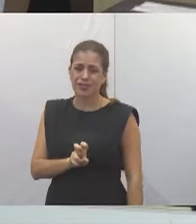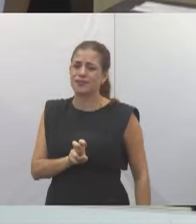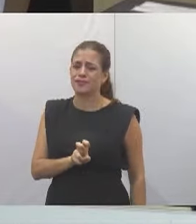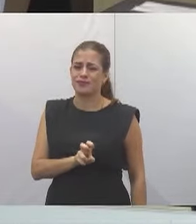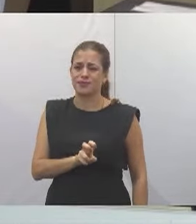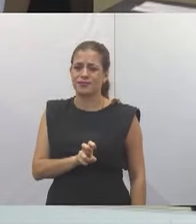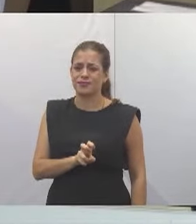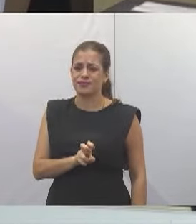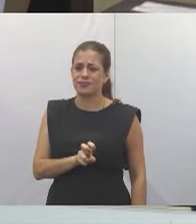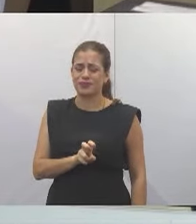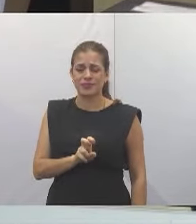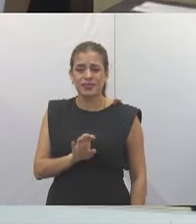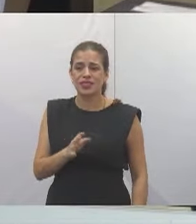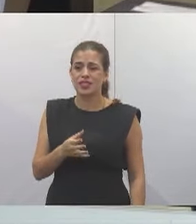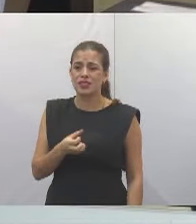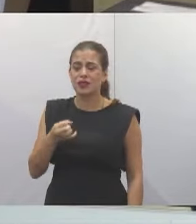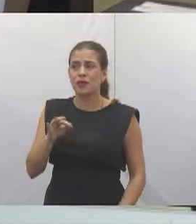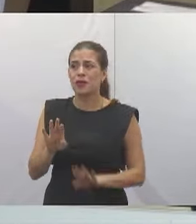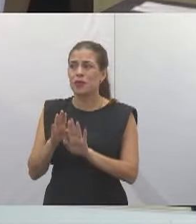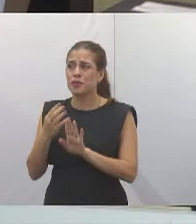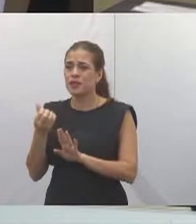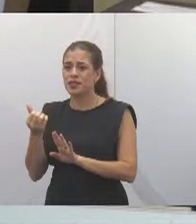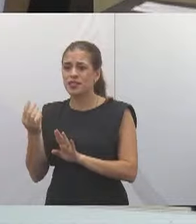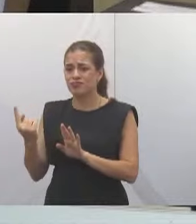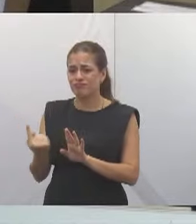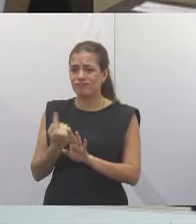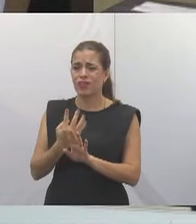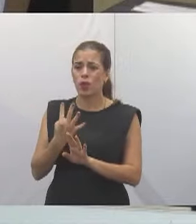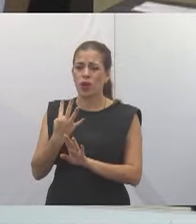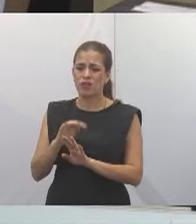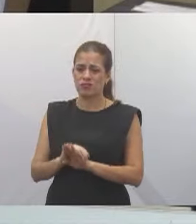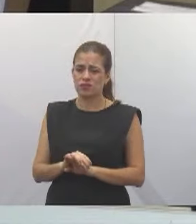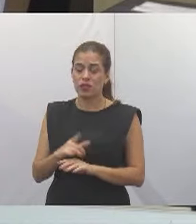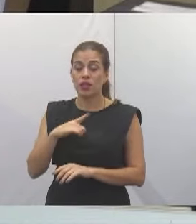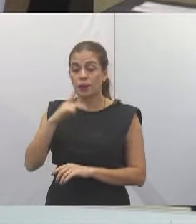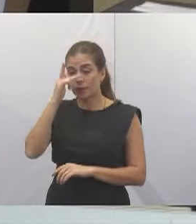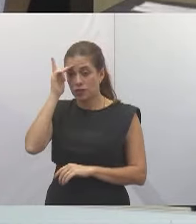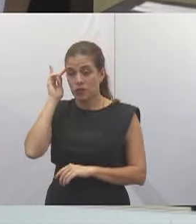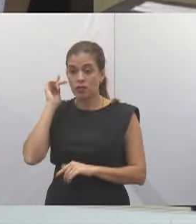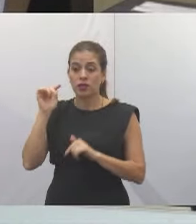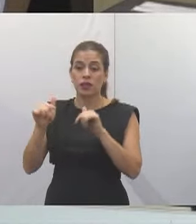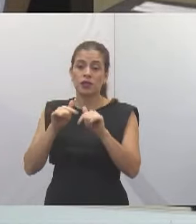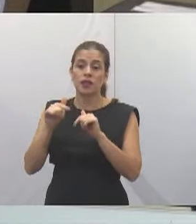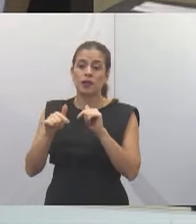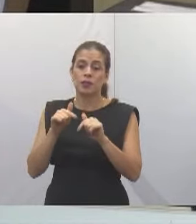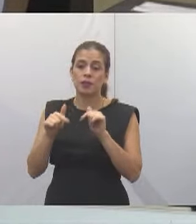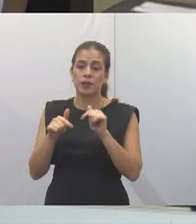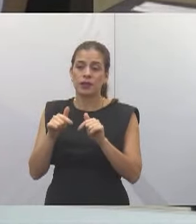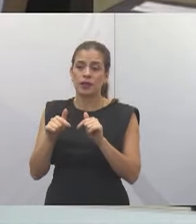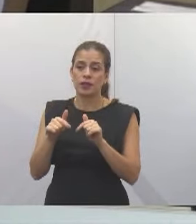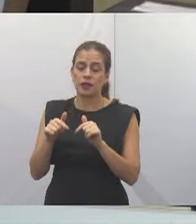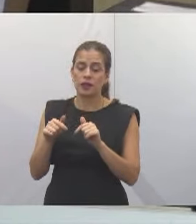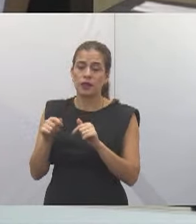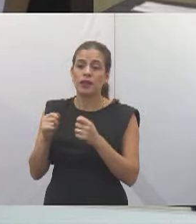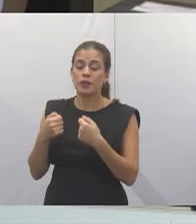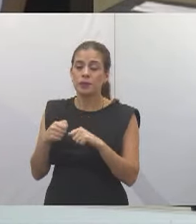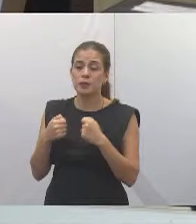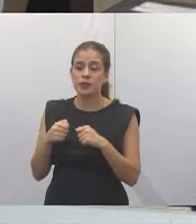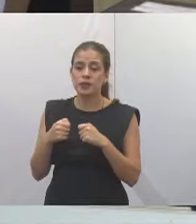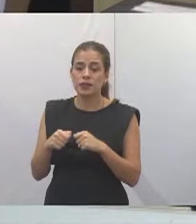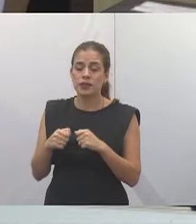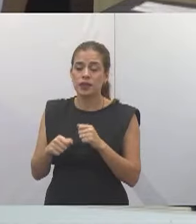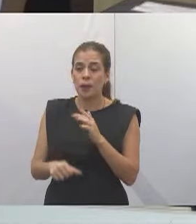abrir às 6, eles vão às 4. Eu tenho aquele cara que trabalha, E ele vai bater o ponto dele, então ele precisa ser